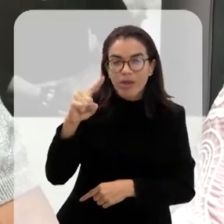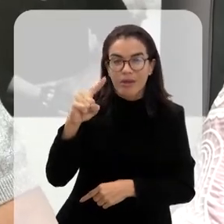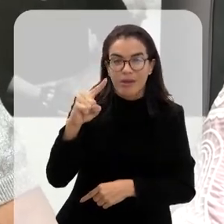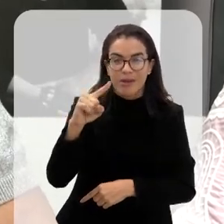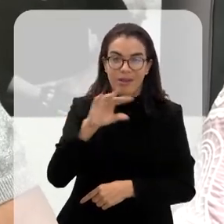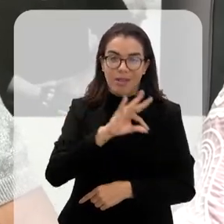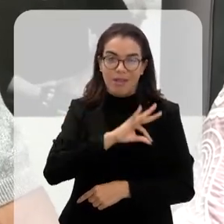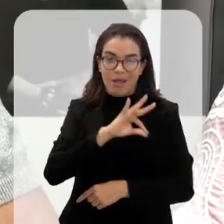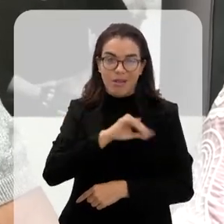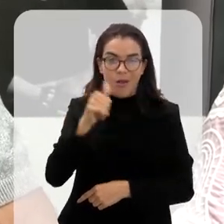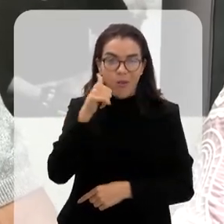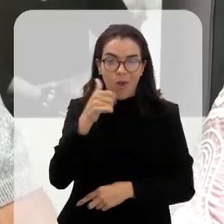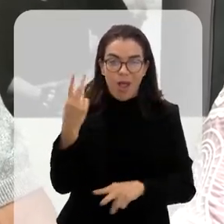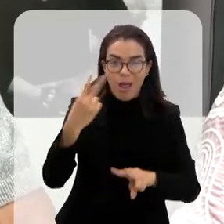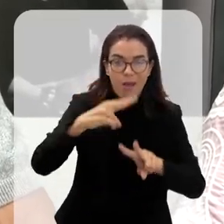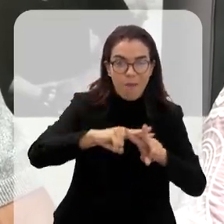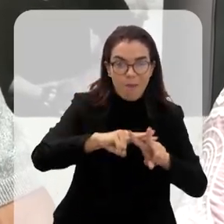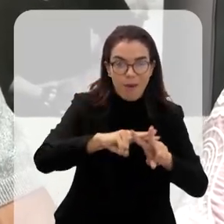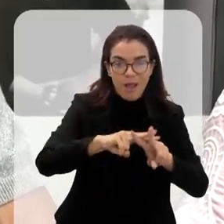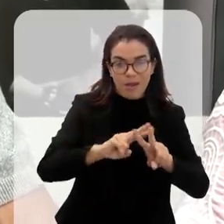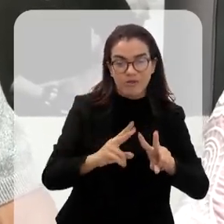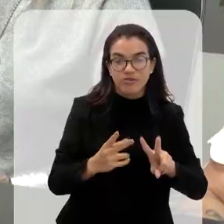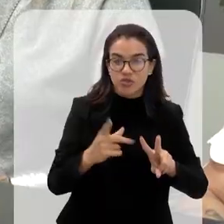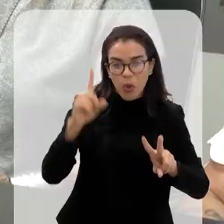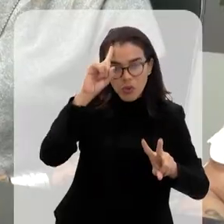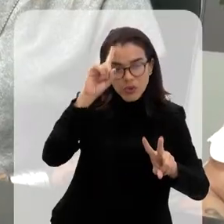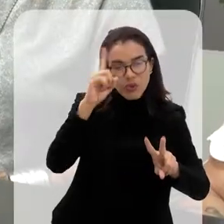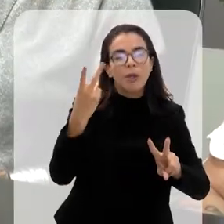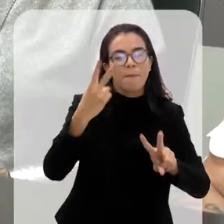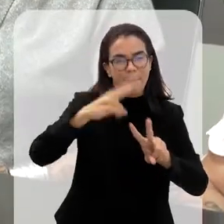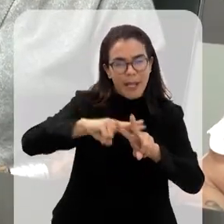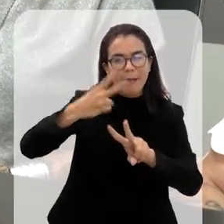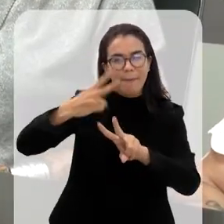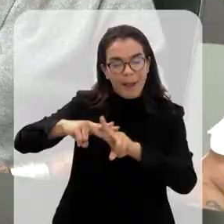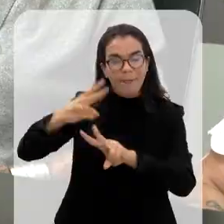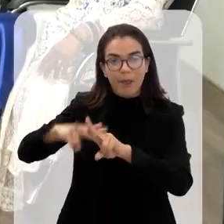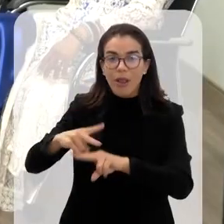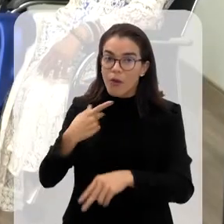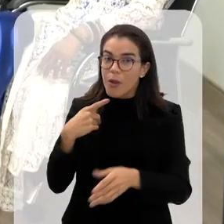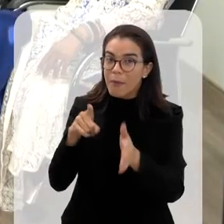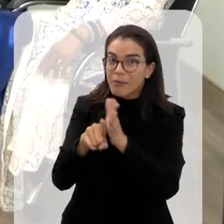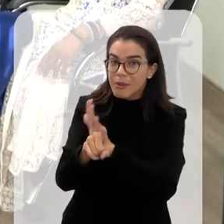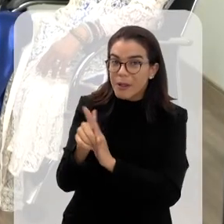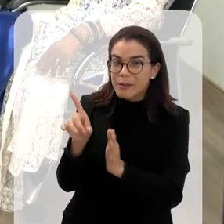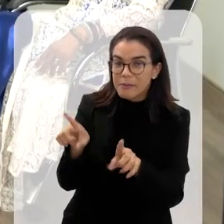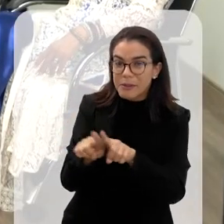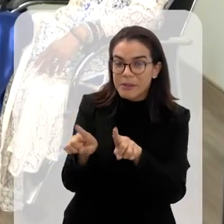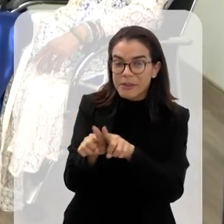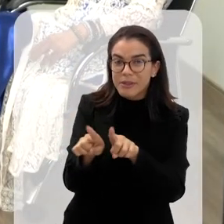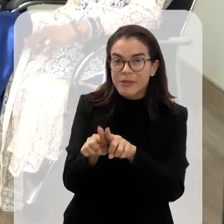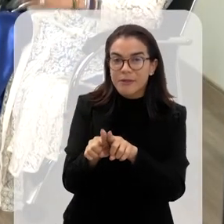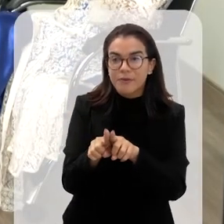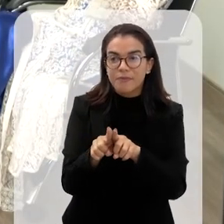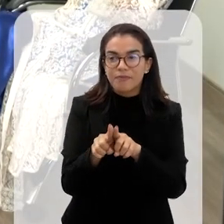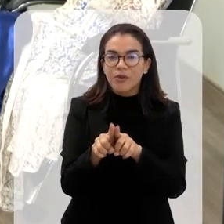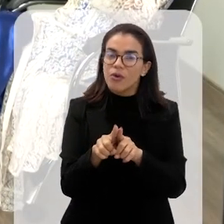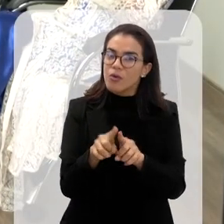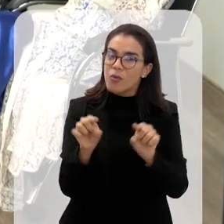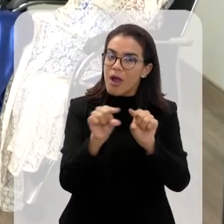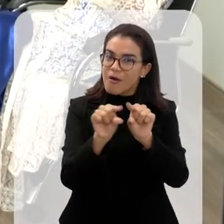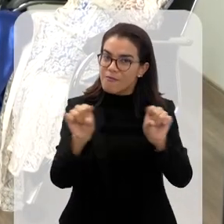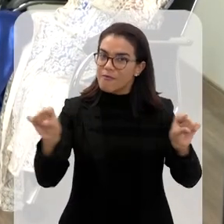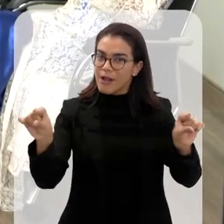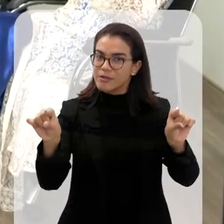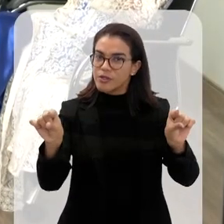de atendimento à mulher não prenda. Eu ia perguntar isso. Eu posso interromper você, Luzia? Olha só, doutora. Você falou uma